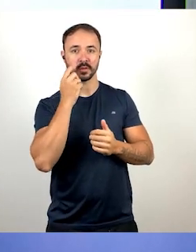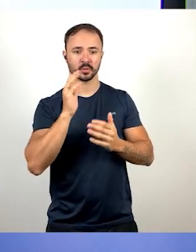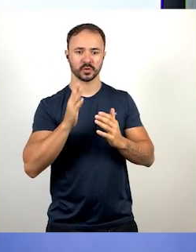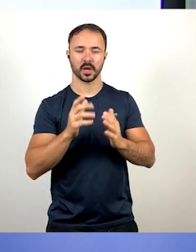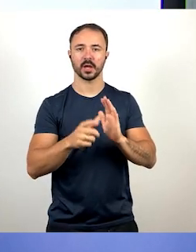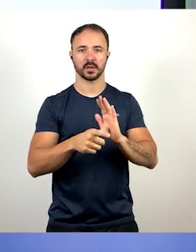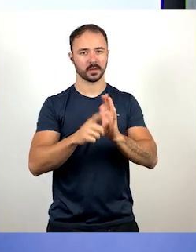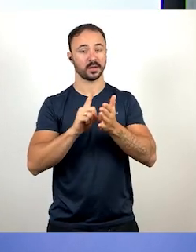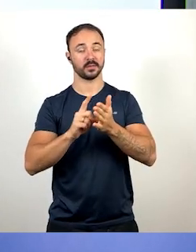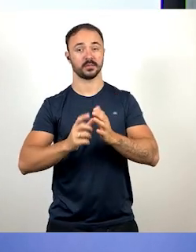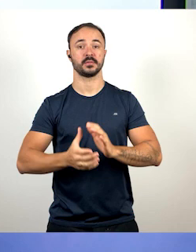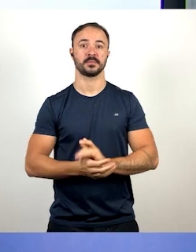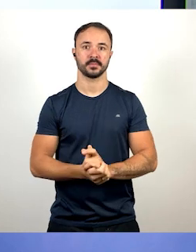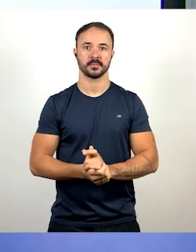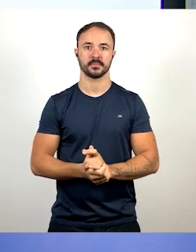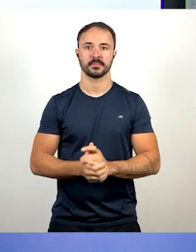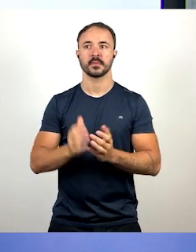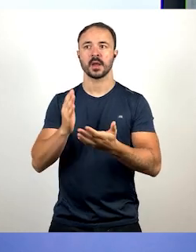alguns sistemas.